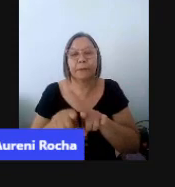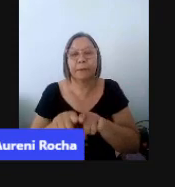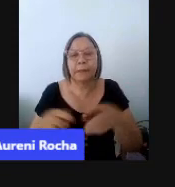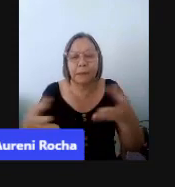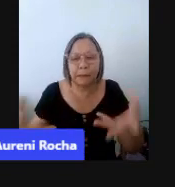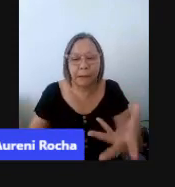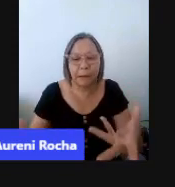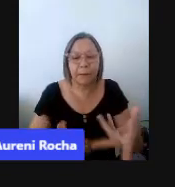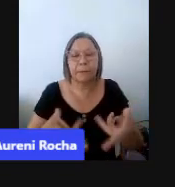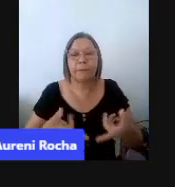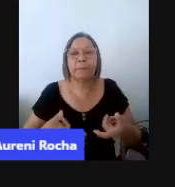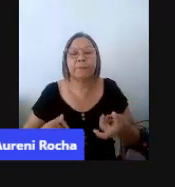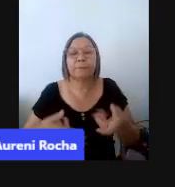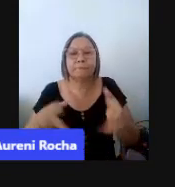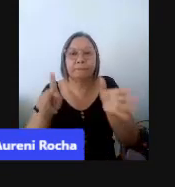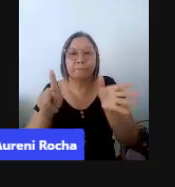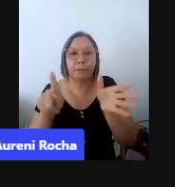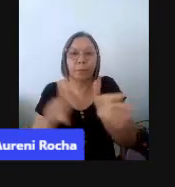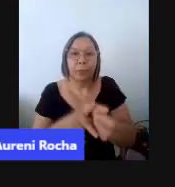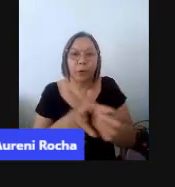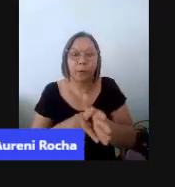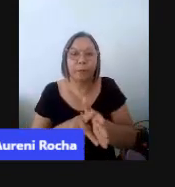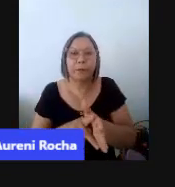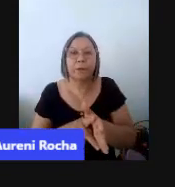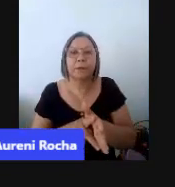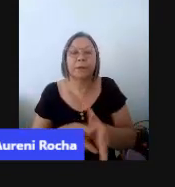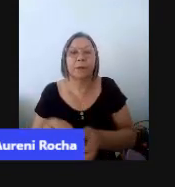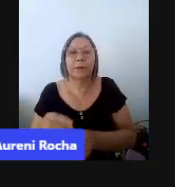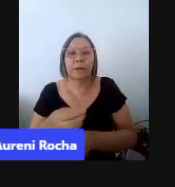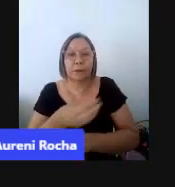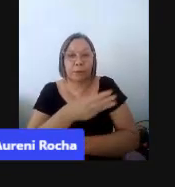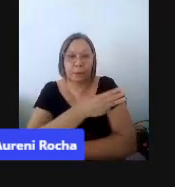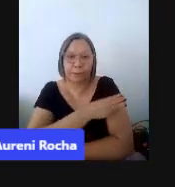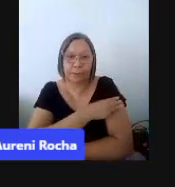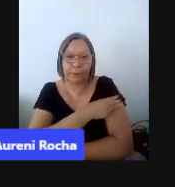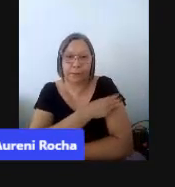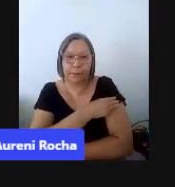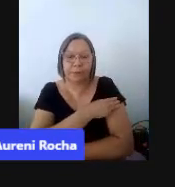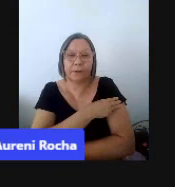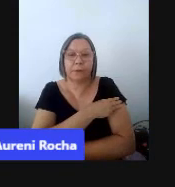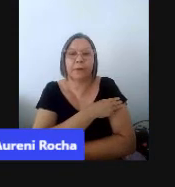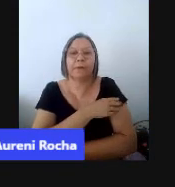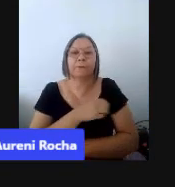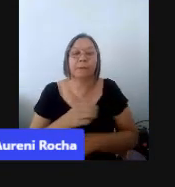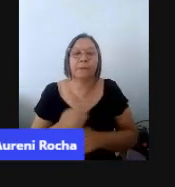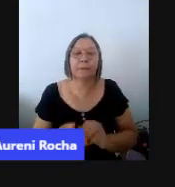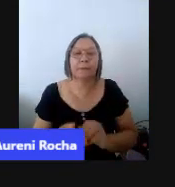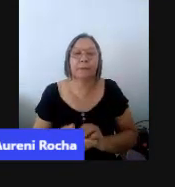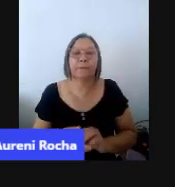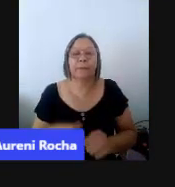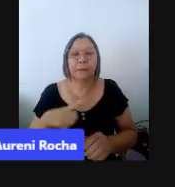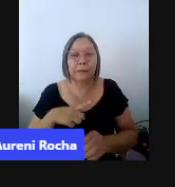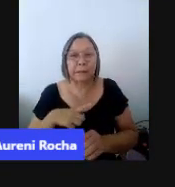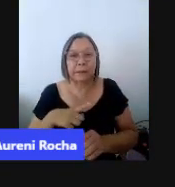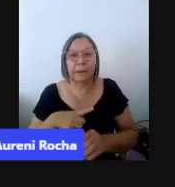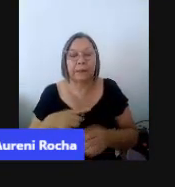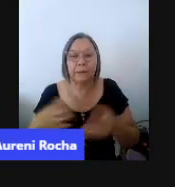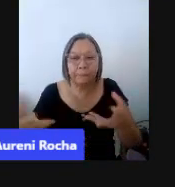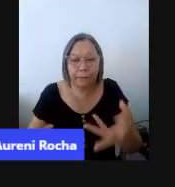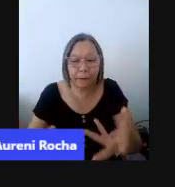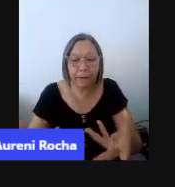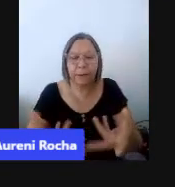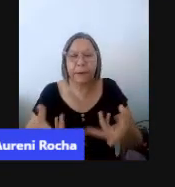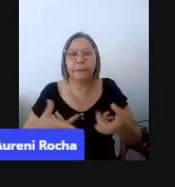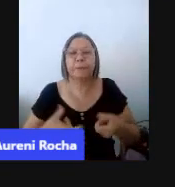do terceiro ano do ensino fundamental. Nós temos no terceiro ano habilidades que falam,